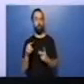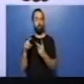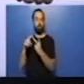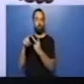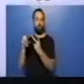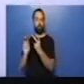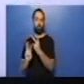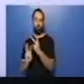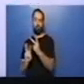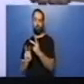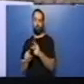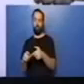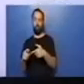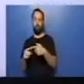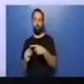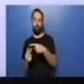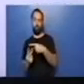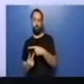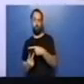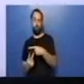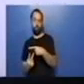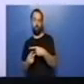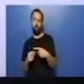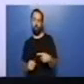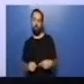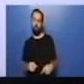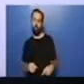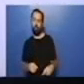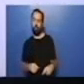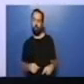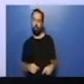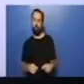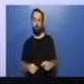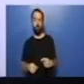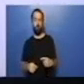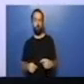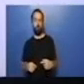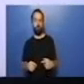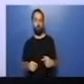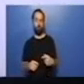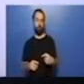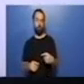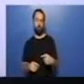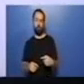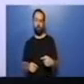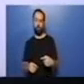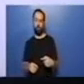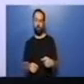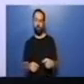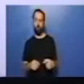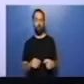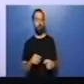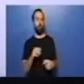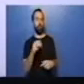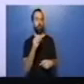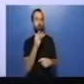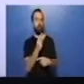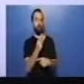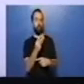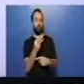lá, pelo teorema de Pitágoras. Vamos resolver a continha. 8 vezes 4,